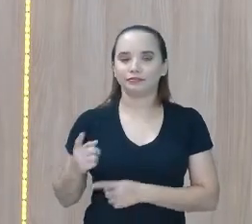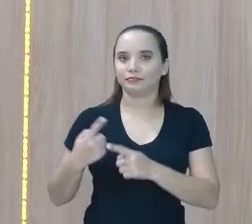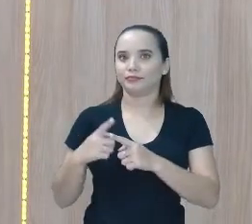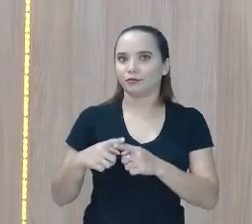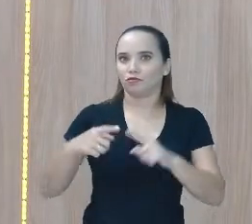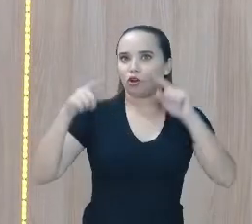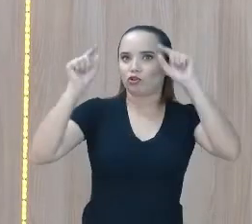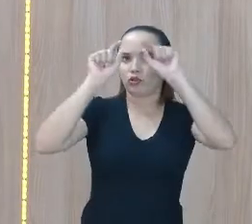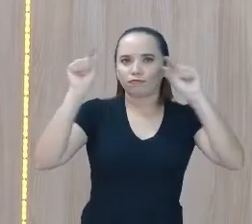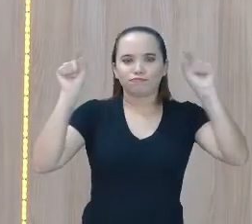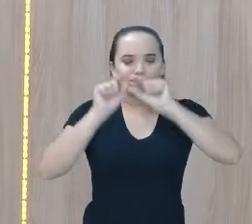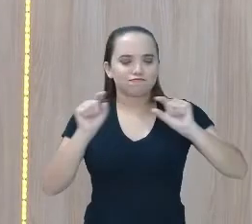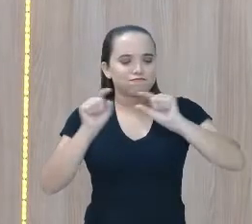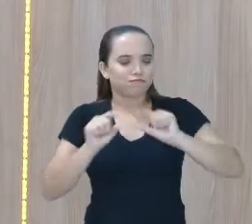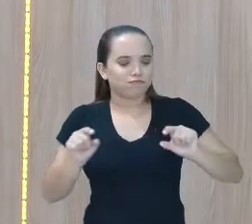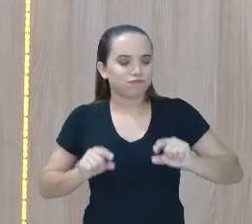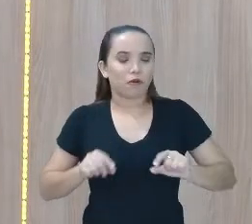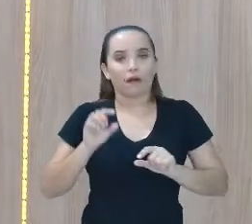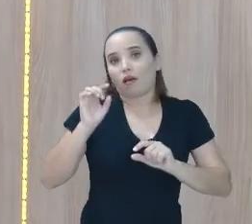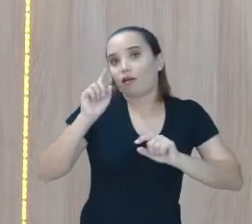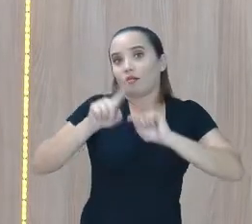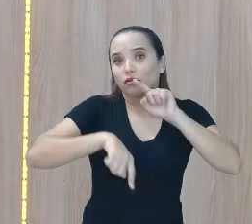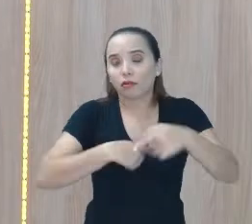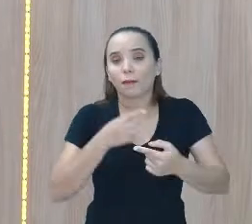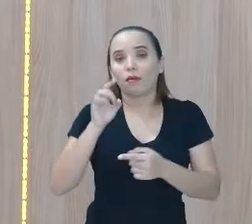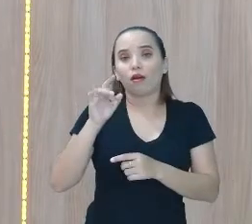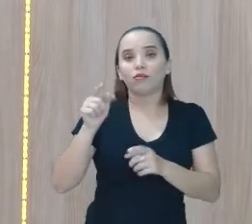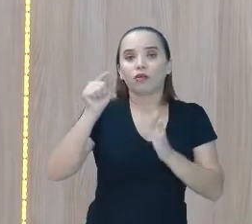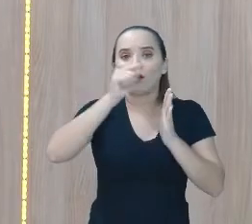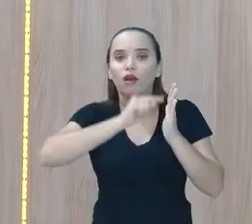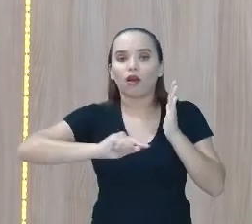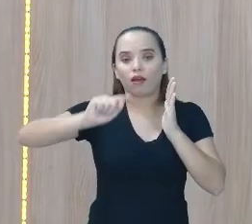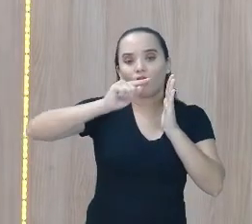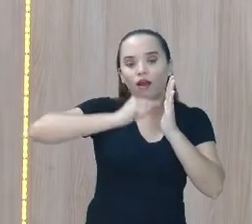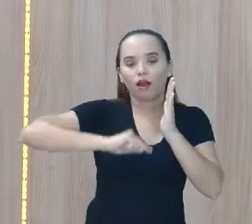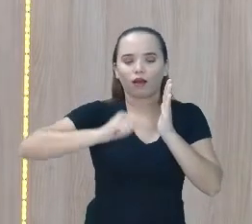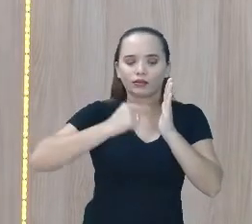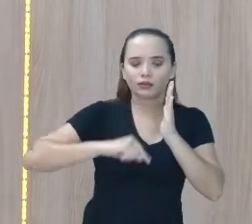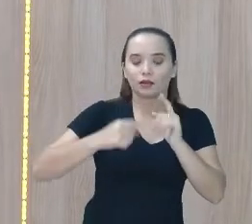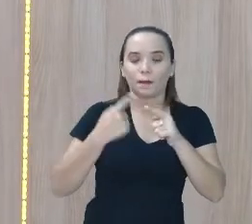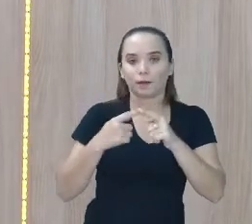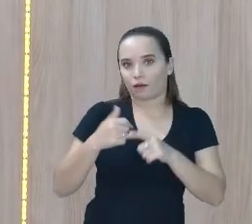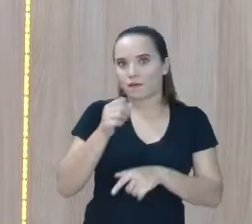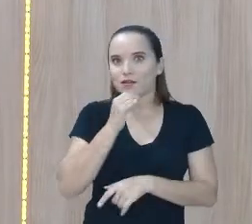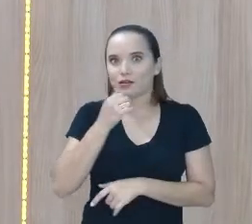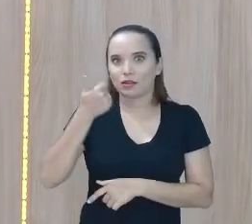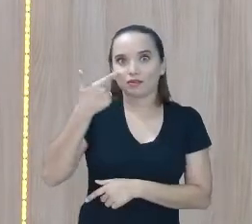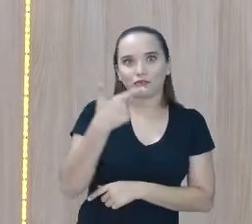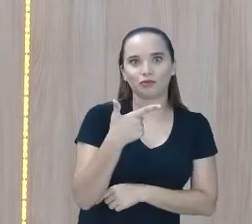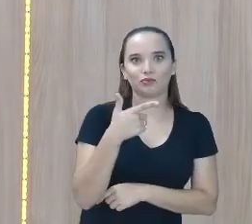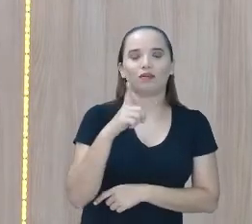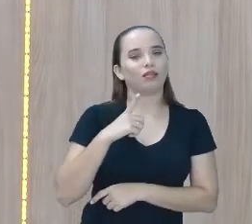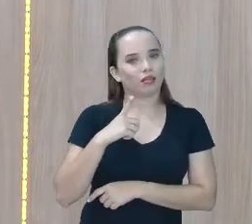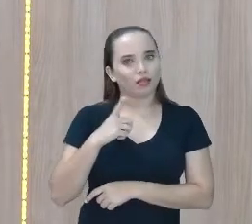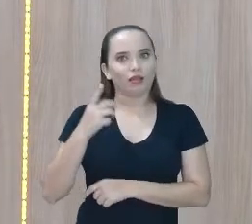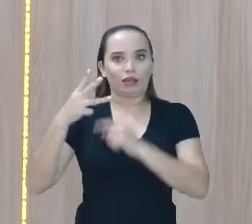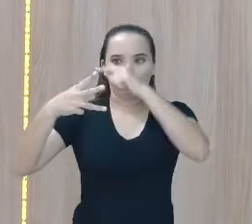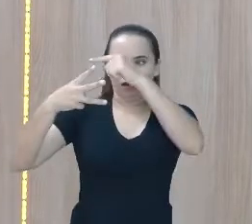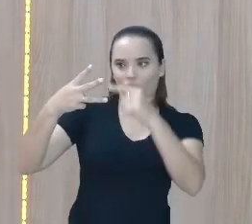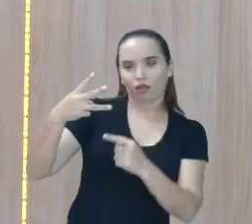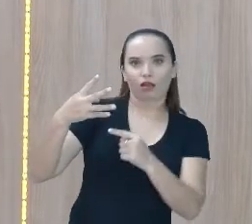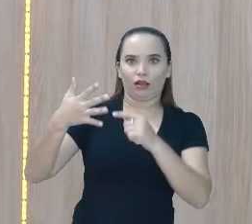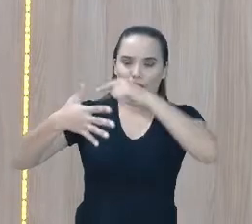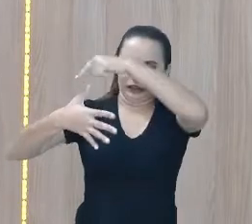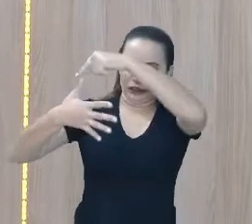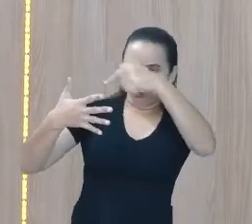só circular. Tinha 12 em 3 linhas. Então eu sei que 12 é múltiplo do 3, do 4 e do 6. Mas como